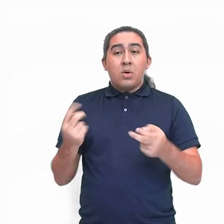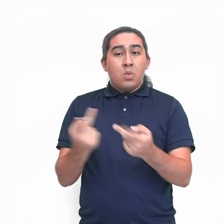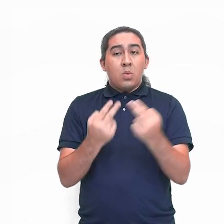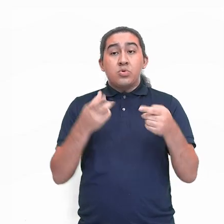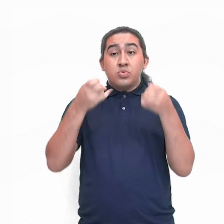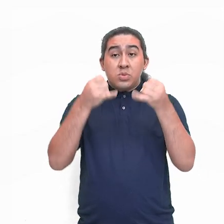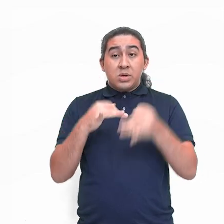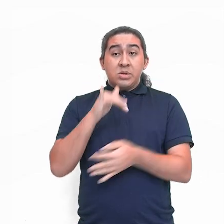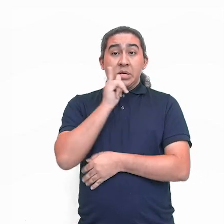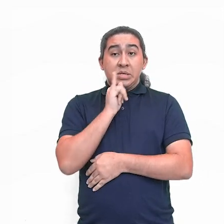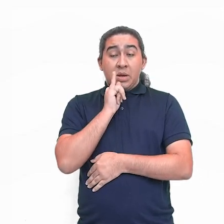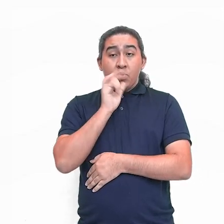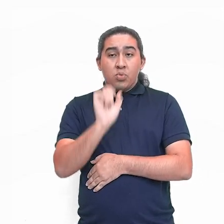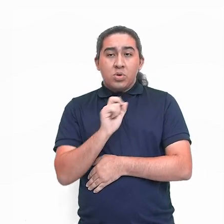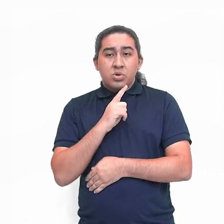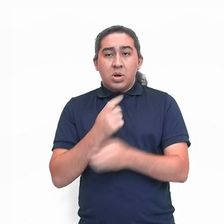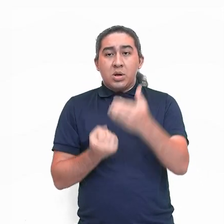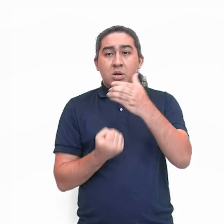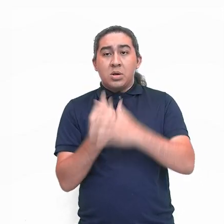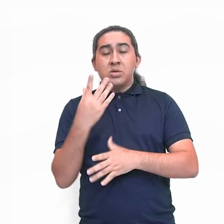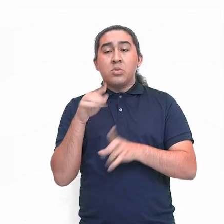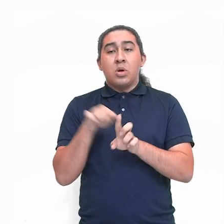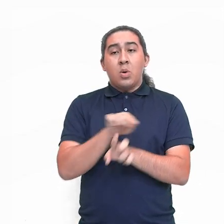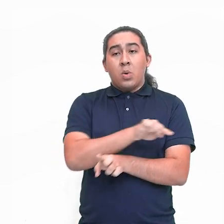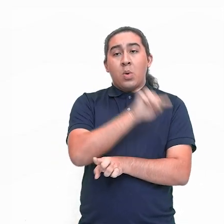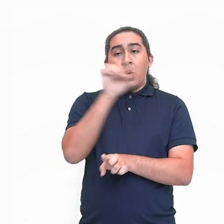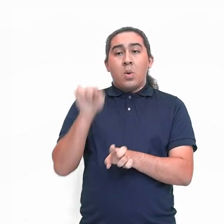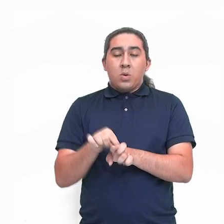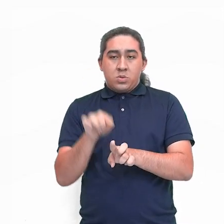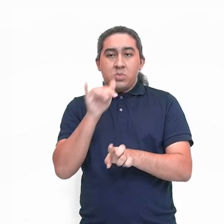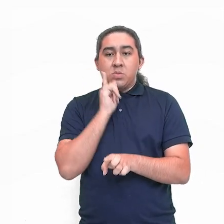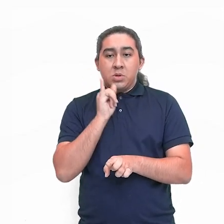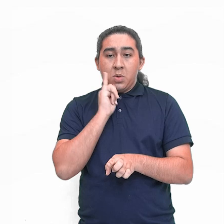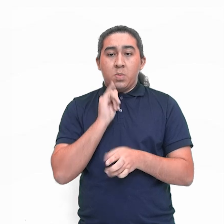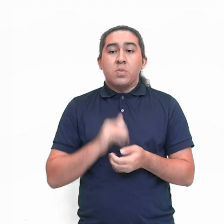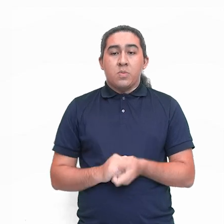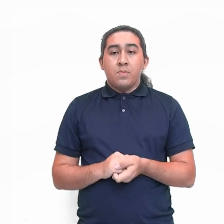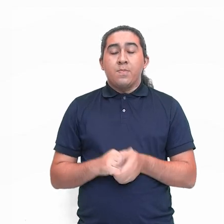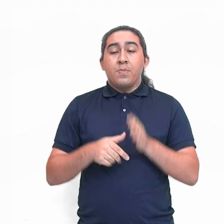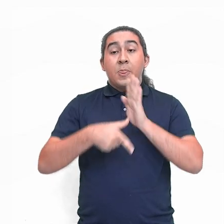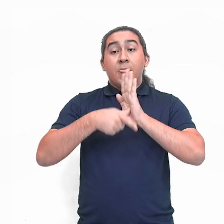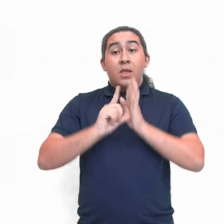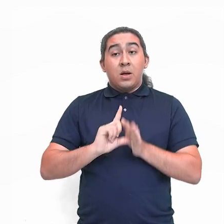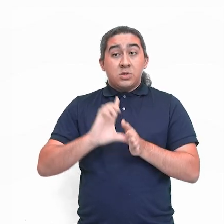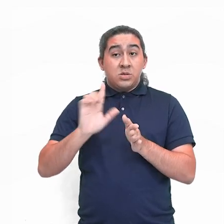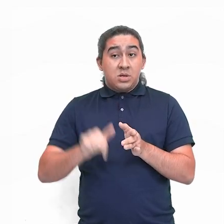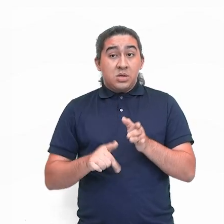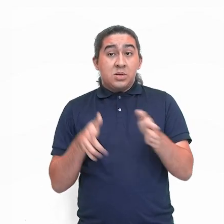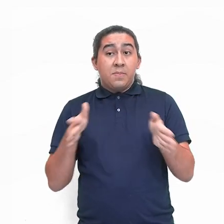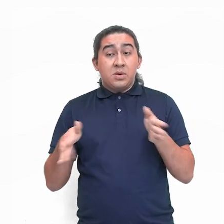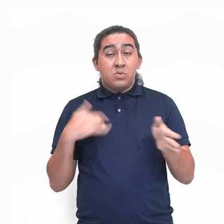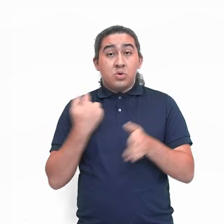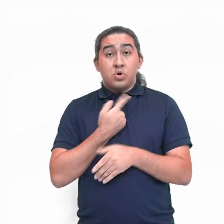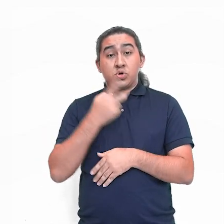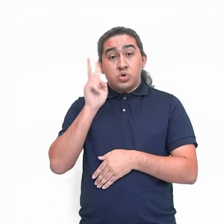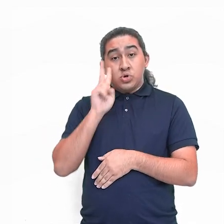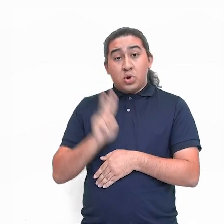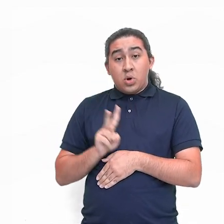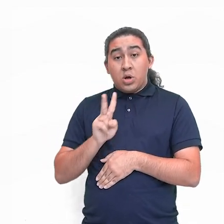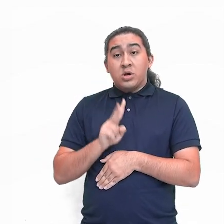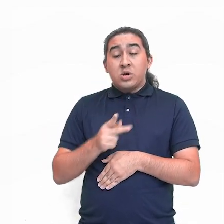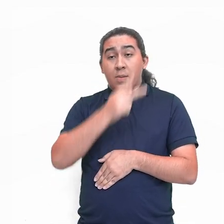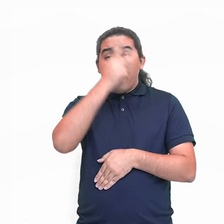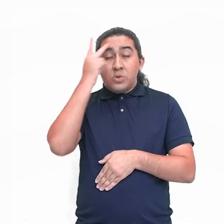o exemplo aí da criação da roda, né? Antes dessa época na nossa história, as